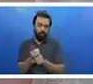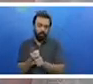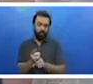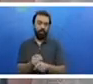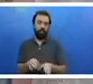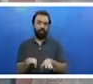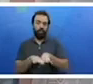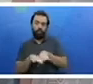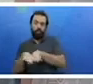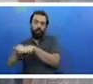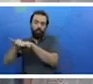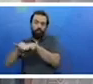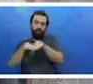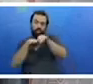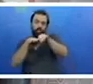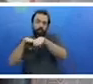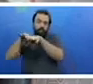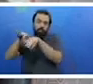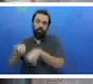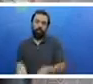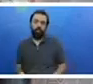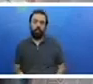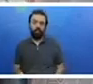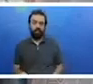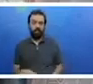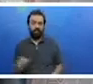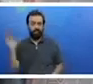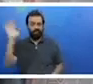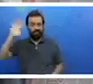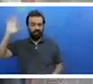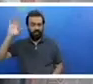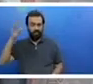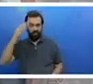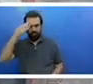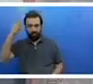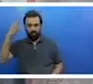diretamente proporcionais e inversamente proporcionais. Até a nossa próxima aula, gente.